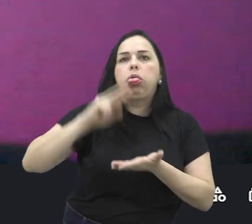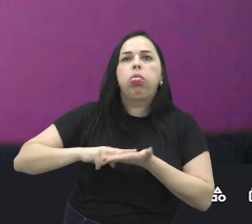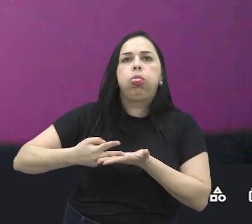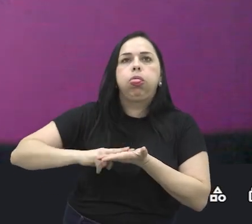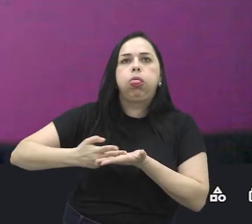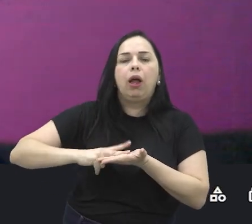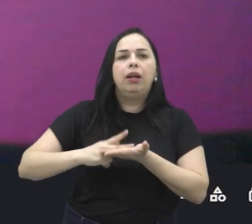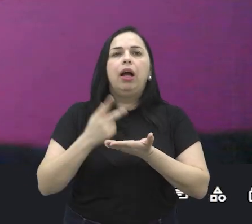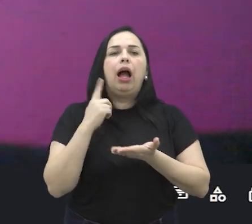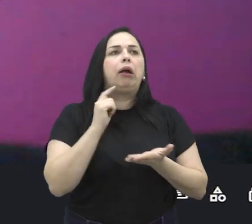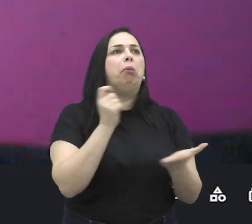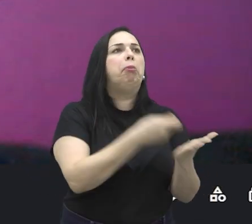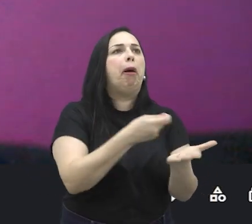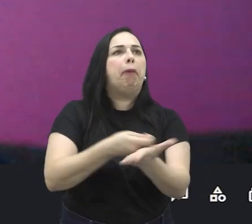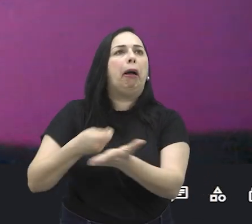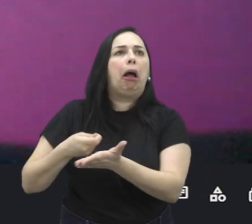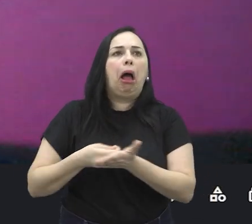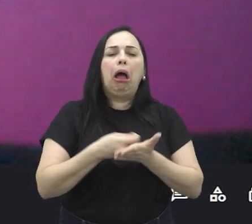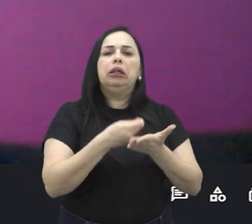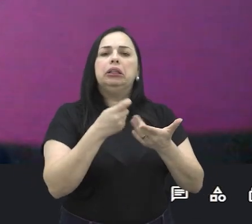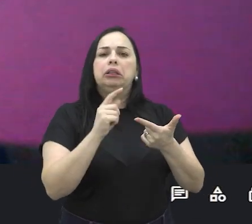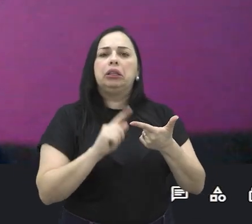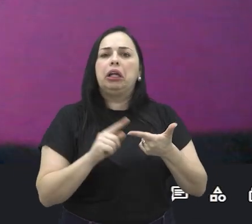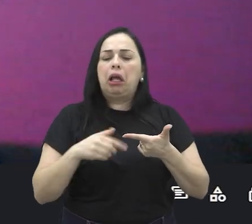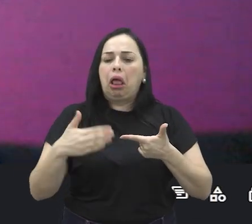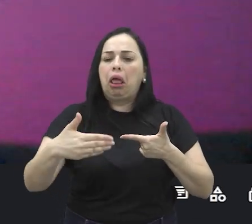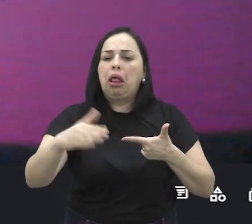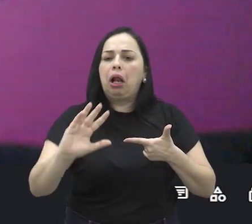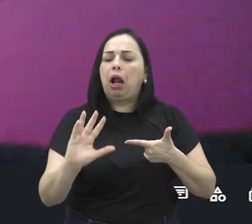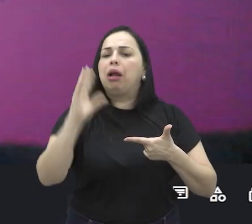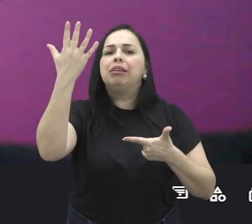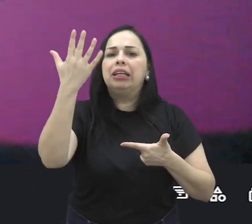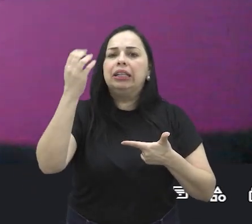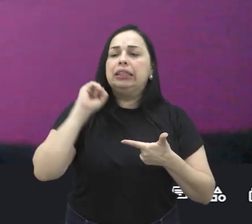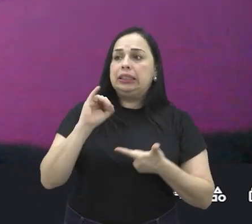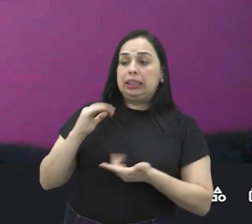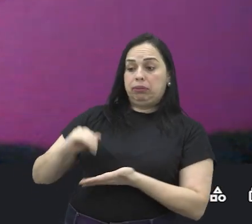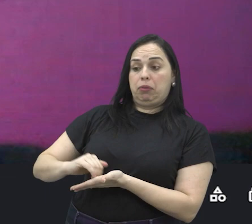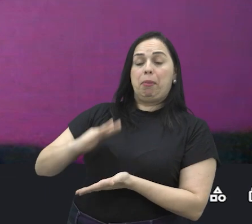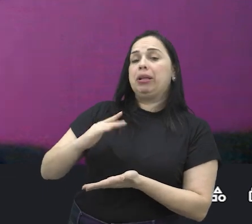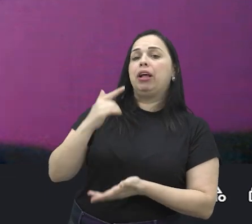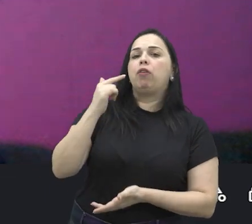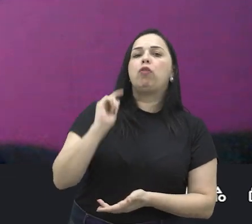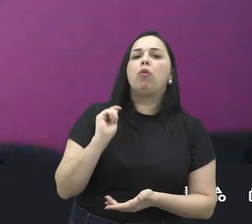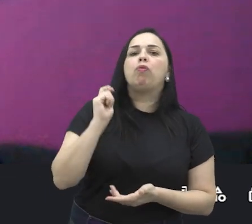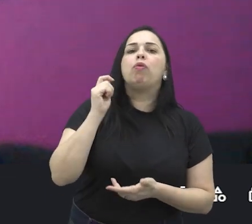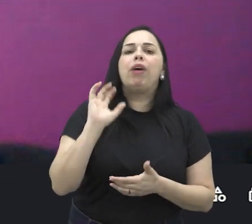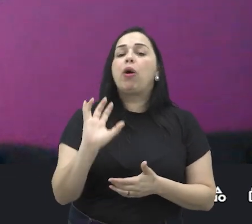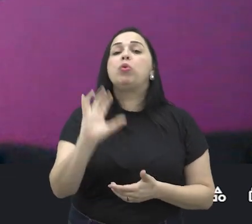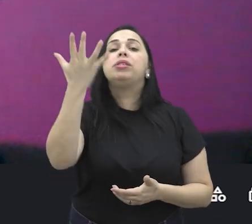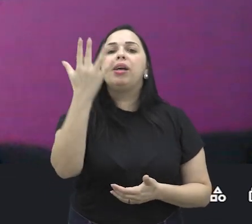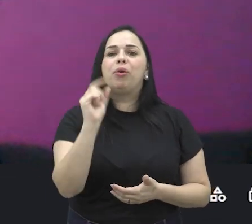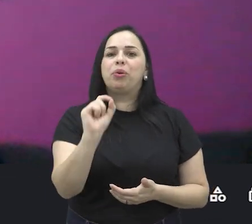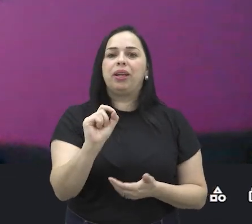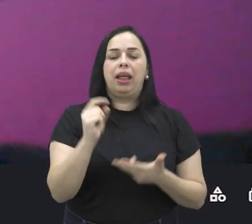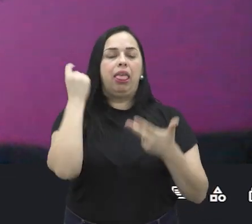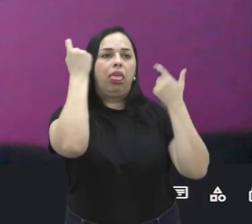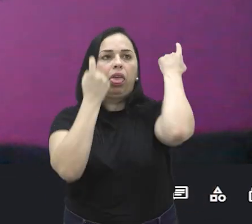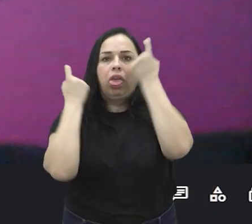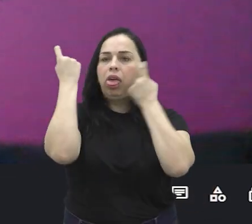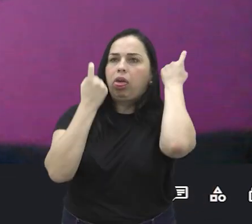pensando, como é que eu vou pagar minhas contas, né? Ou então, o que vai acontecer se eu amanhã não tiver emprego? Então,